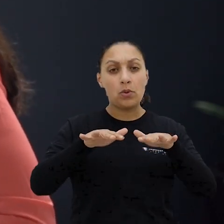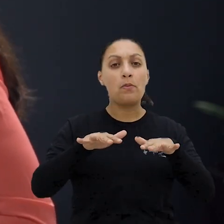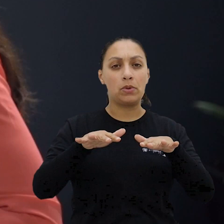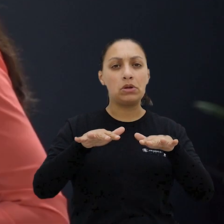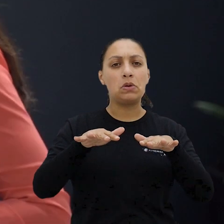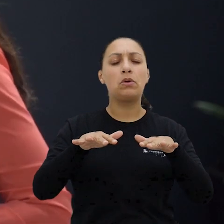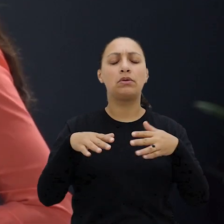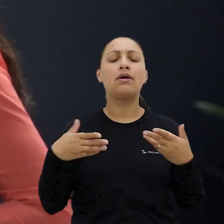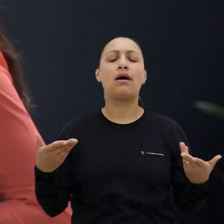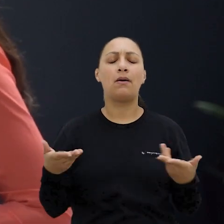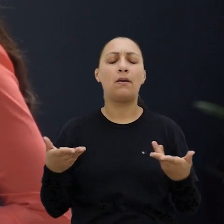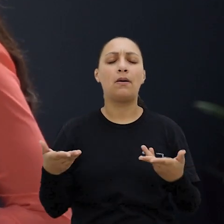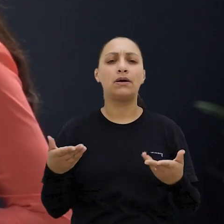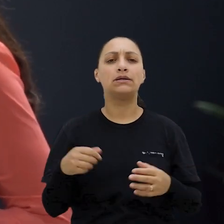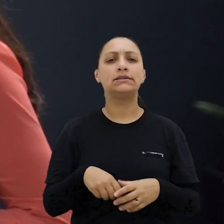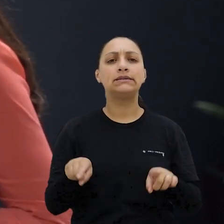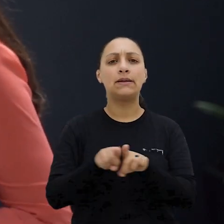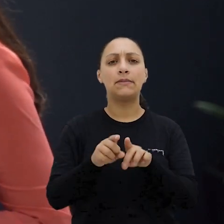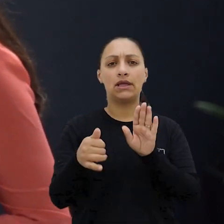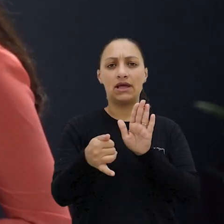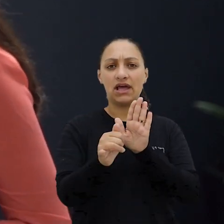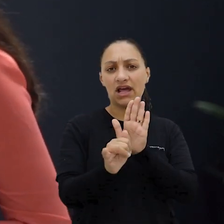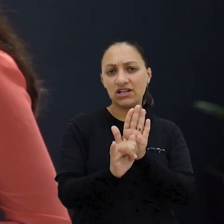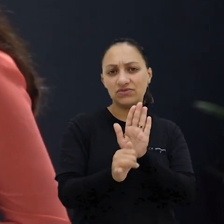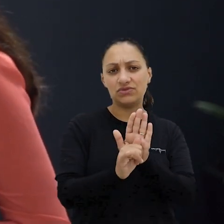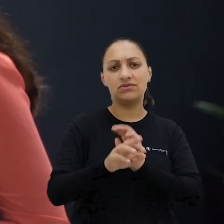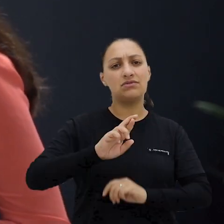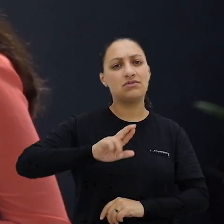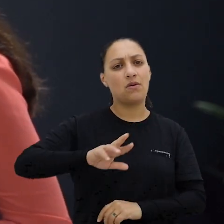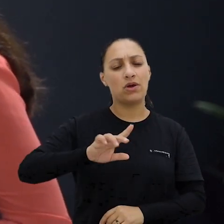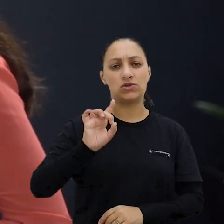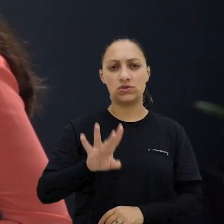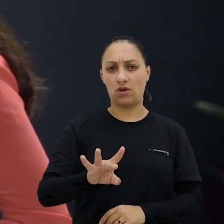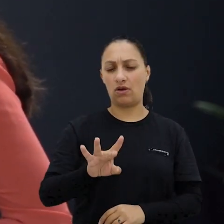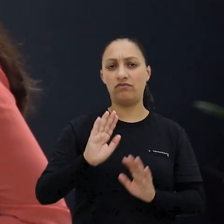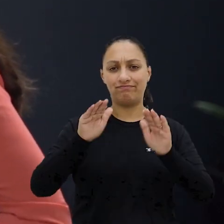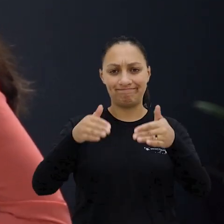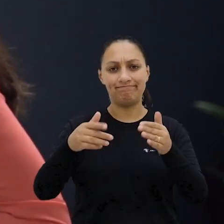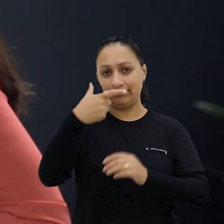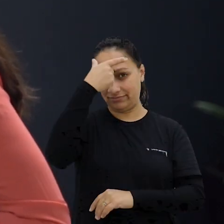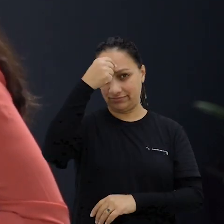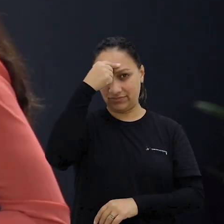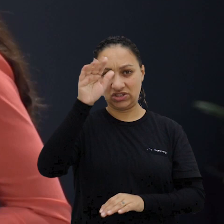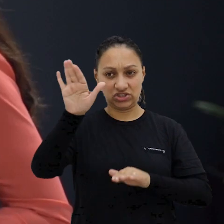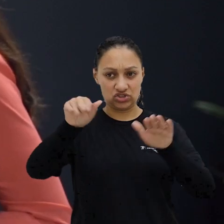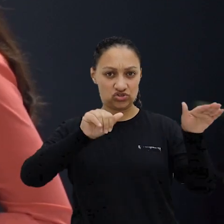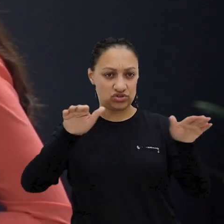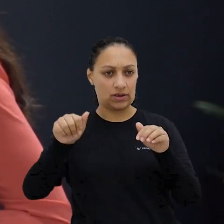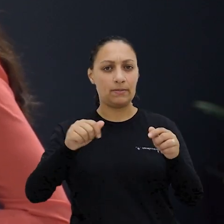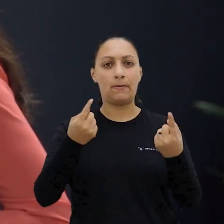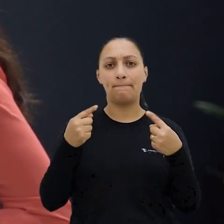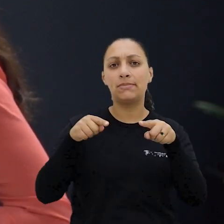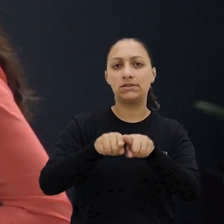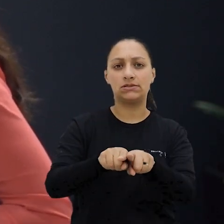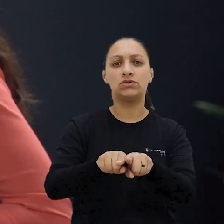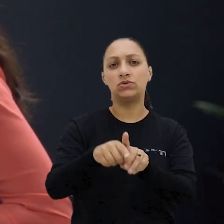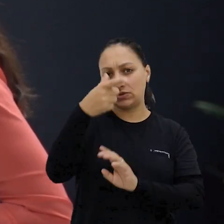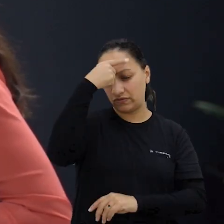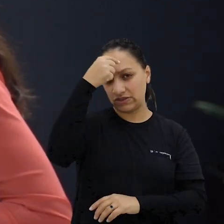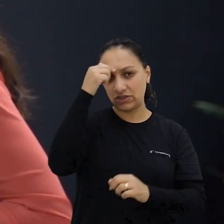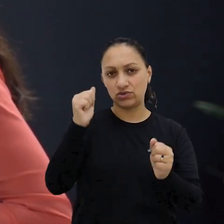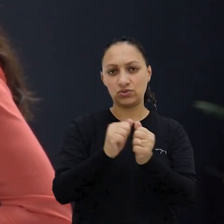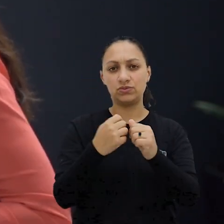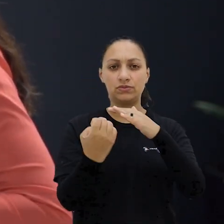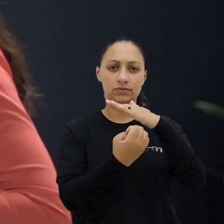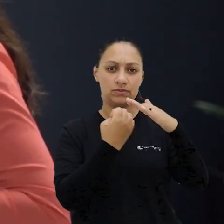né? Agora, os editais, eles não são mais só para a universidade, eles chamam para que seja uma parceria